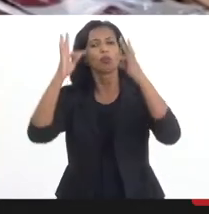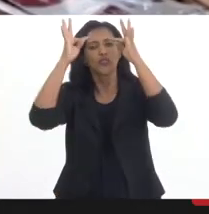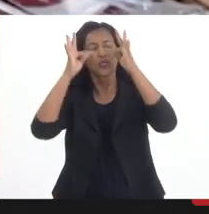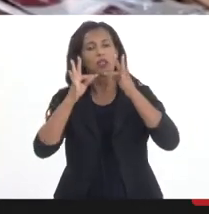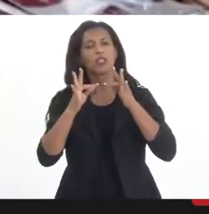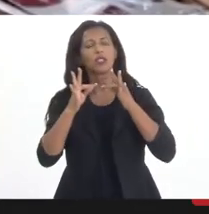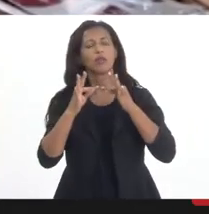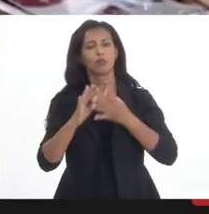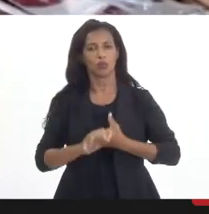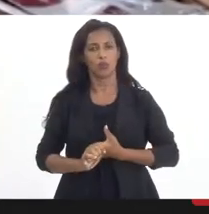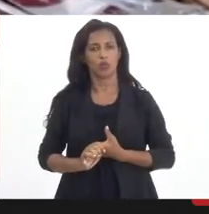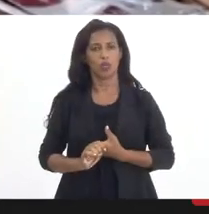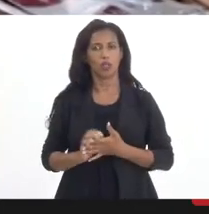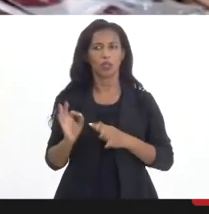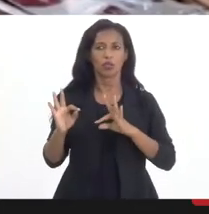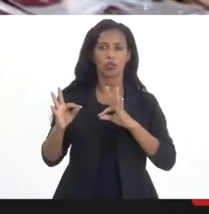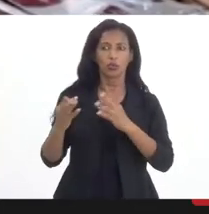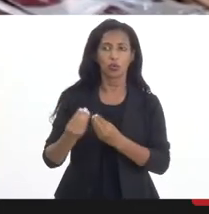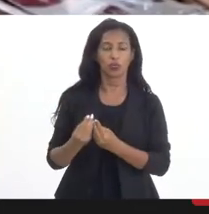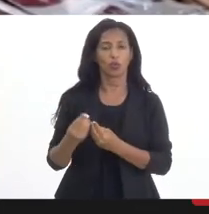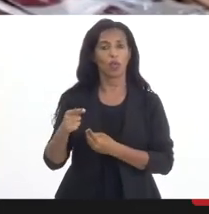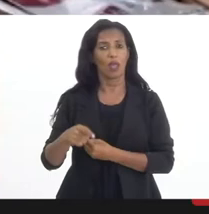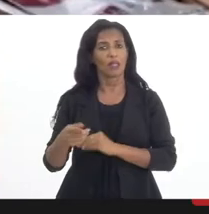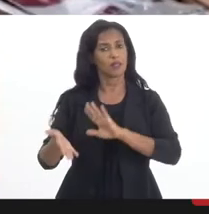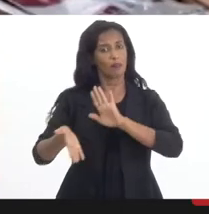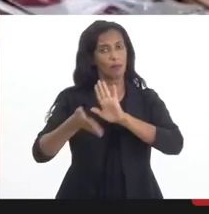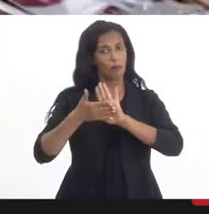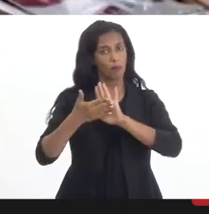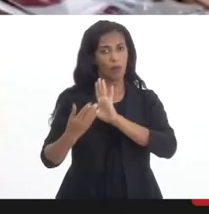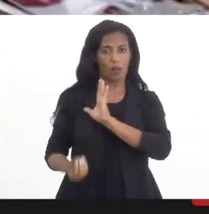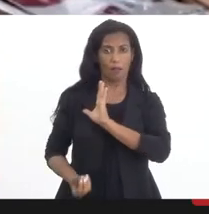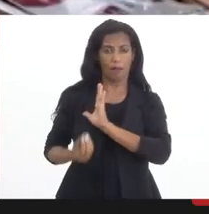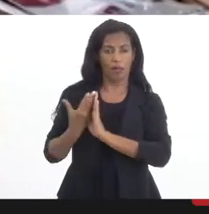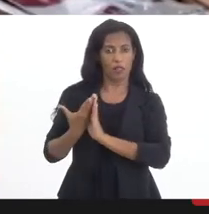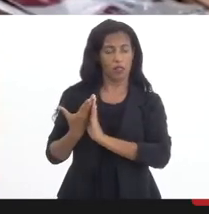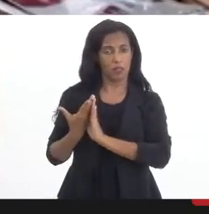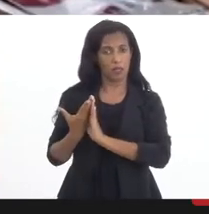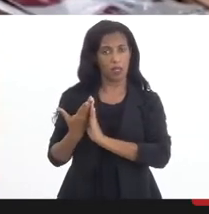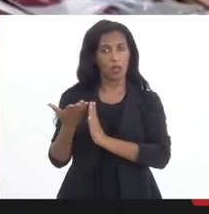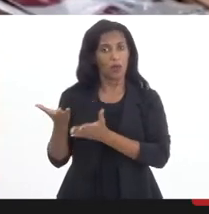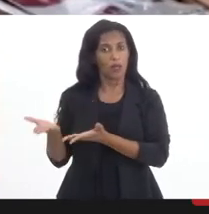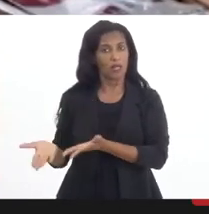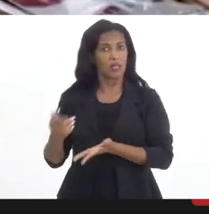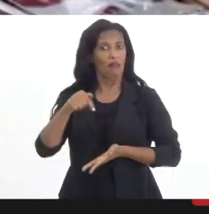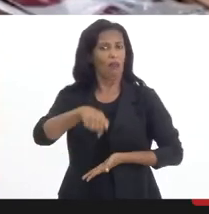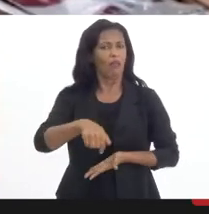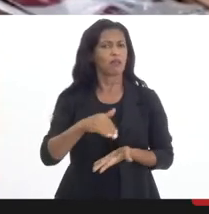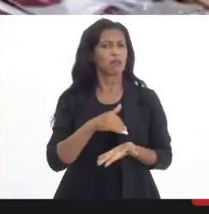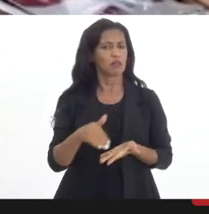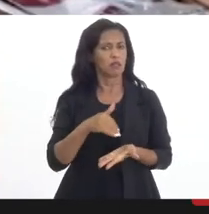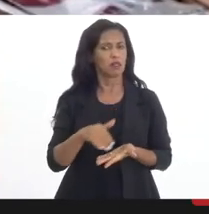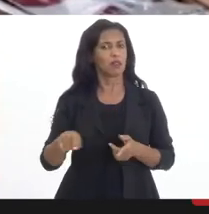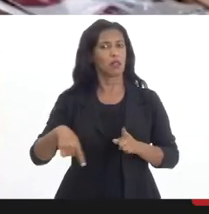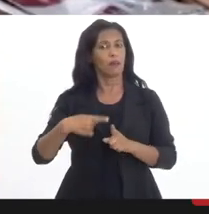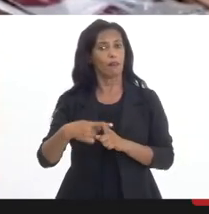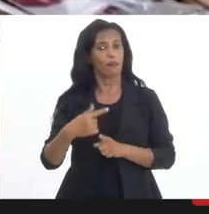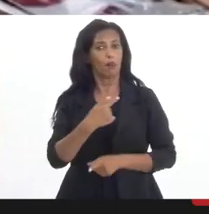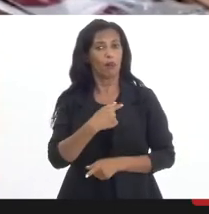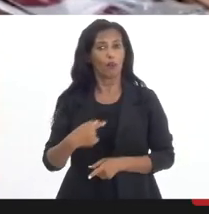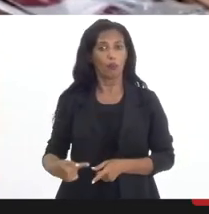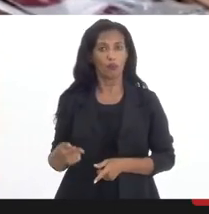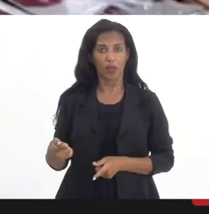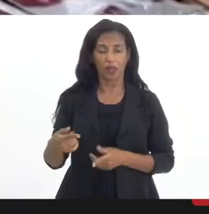testemunhas disso. Então, essa proposta ela surgiu da UERJ e esta secretaria e o governador